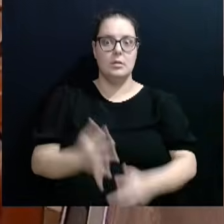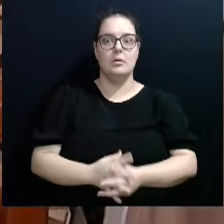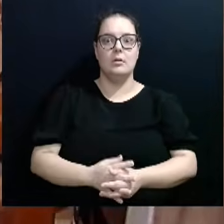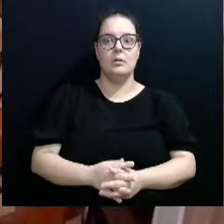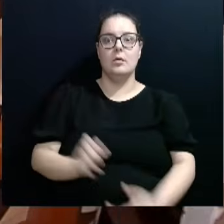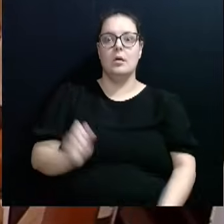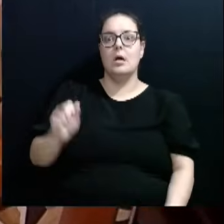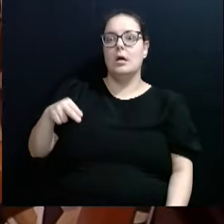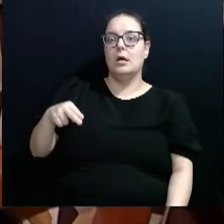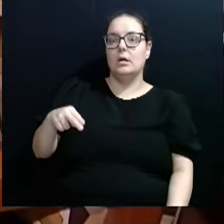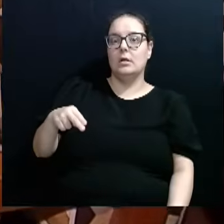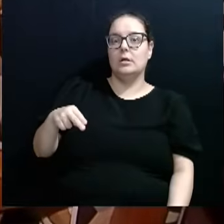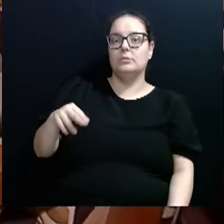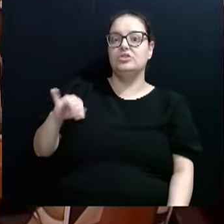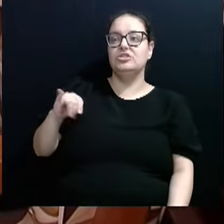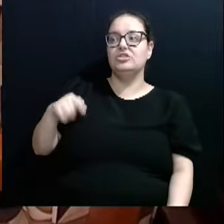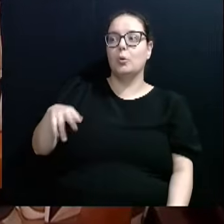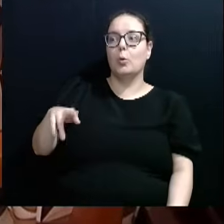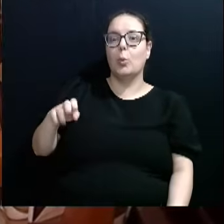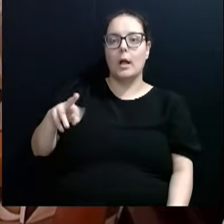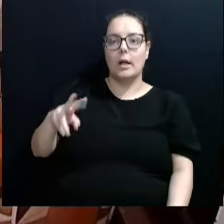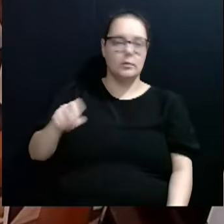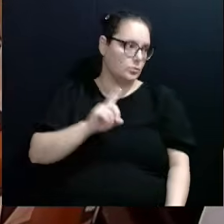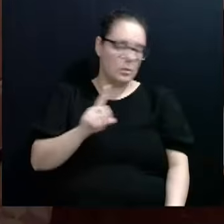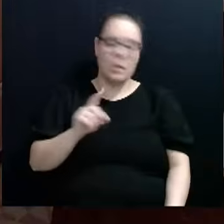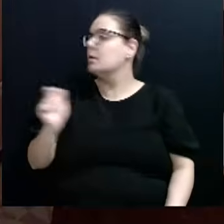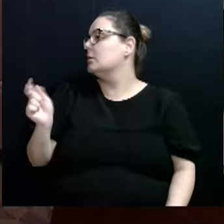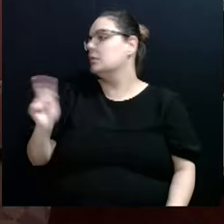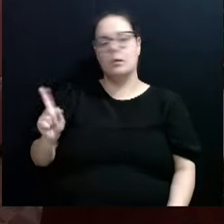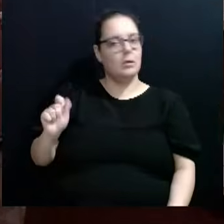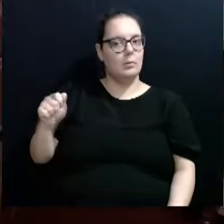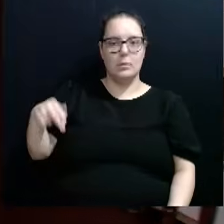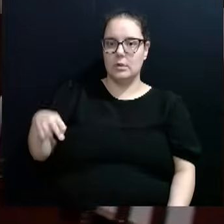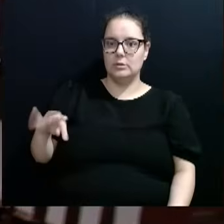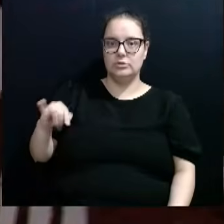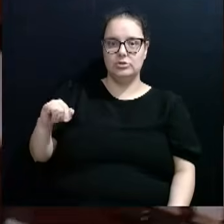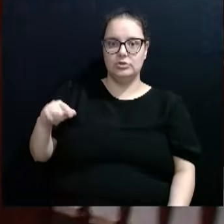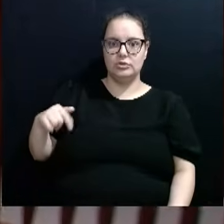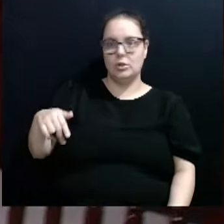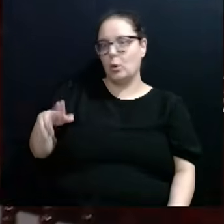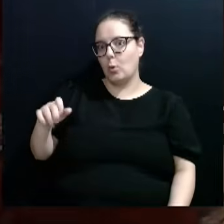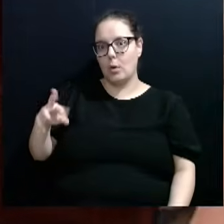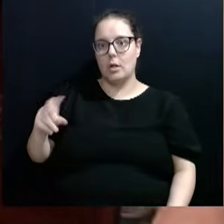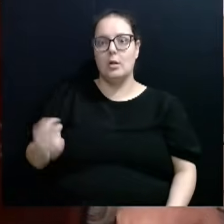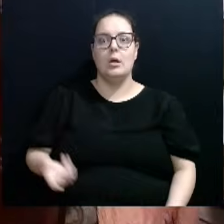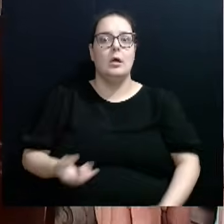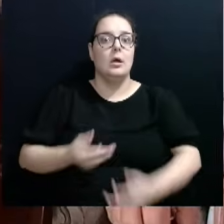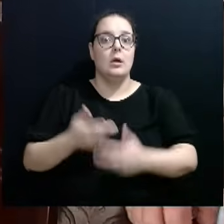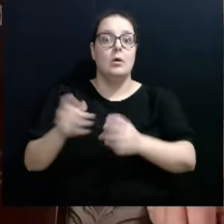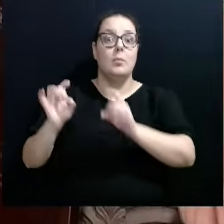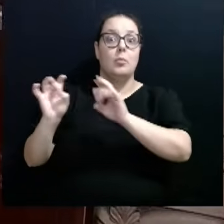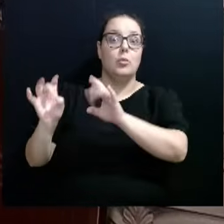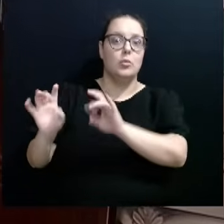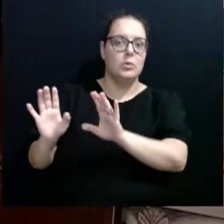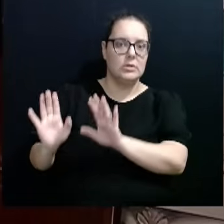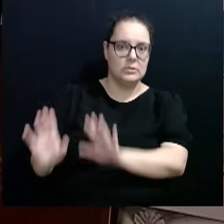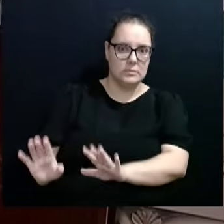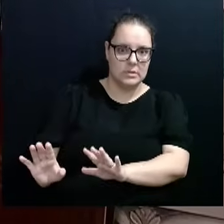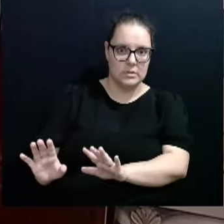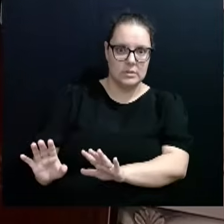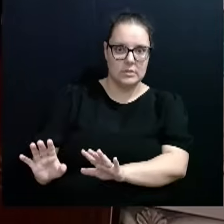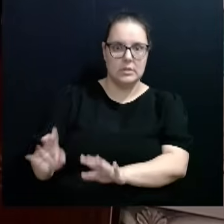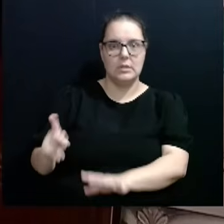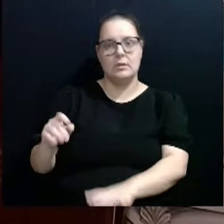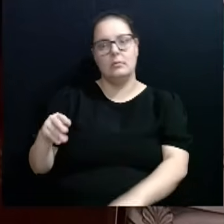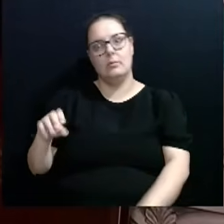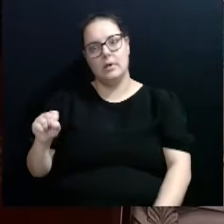Antiquário, é. Não é um antiquário Não é um aqui. antiquário. O antiquário é coisas assim muito específicas e são peças que tem que